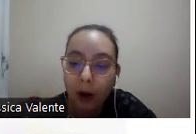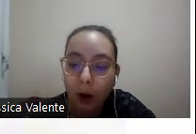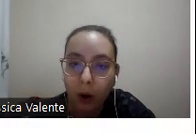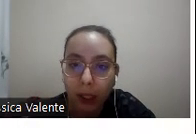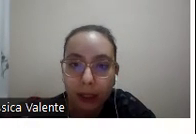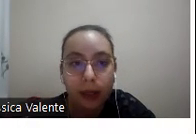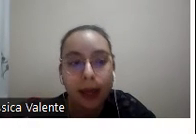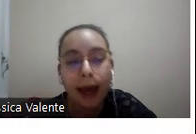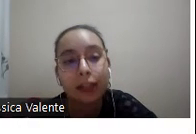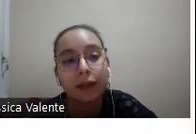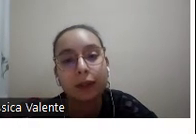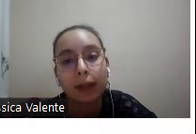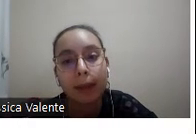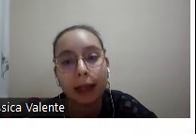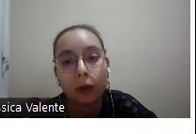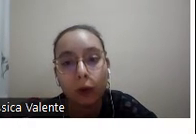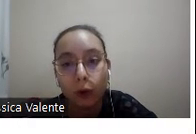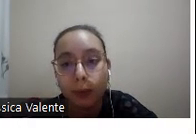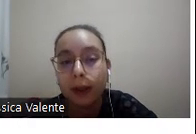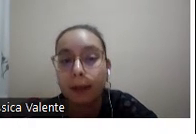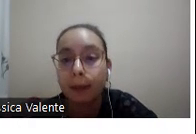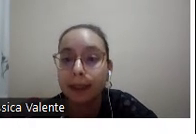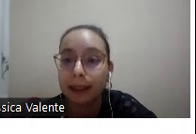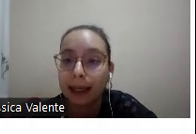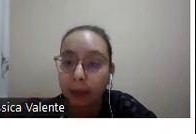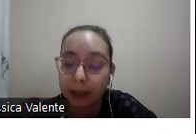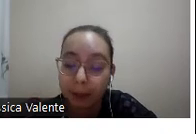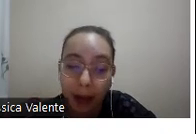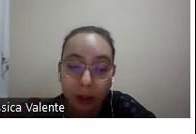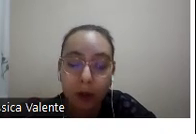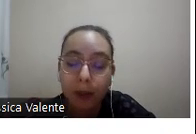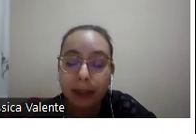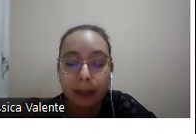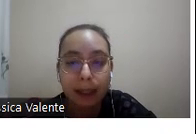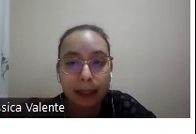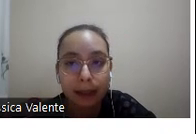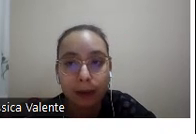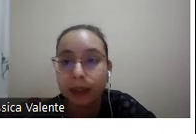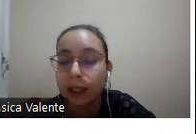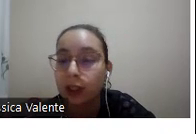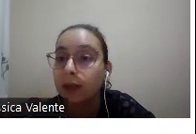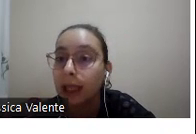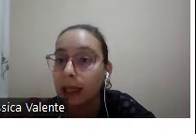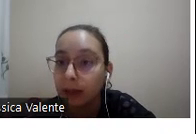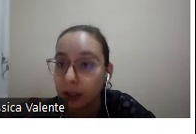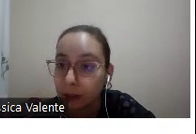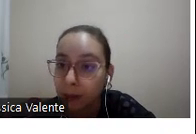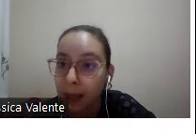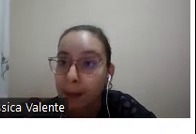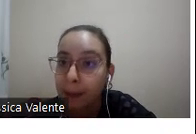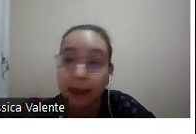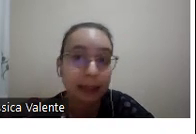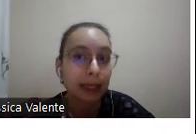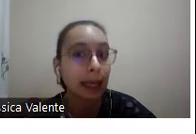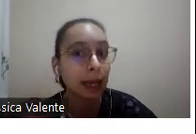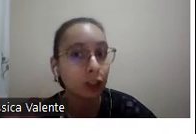Então, agora, a gente vai ter um trabalho em grupo para apresentar na próxima aula. E como é essa apresentação? Vocês estão livres,